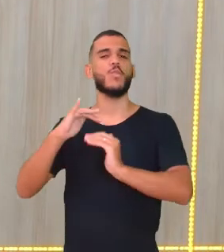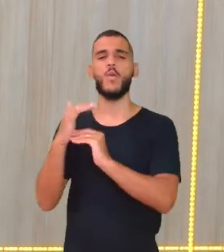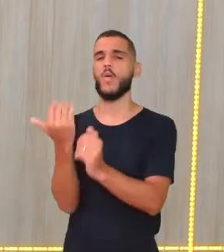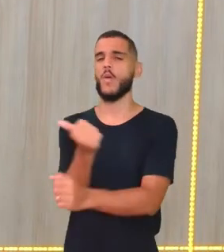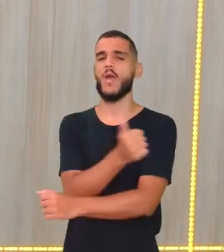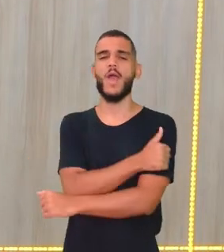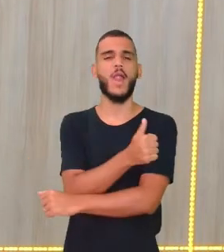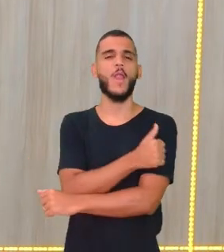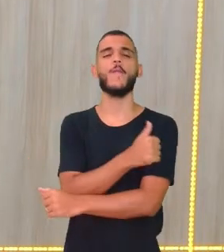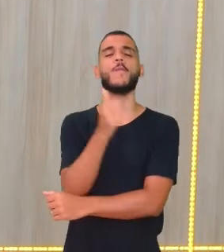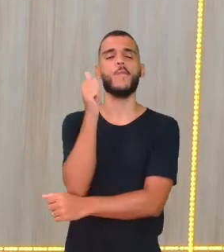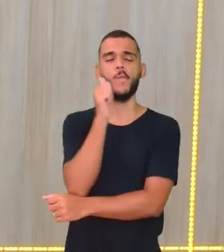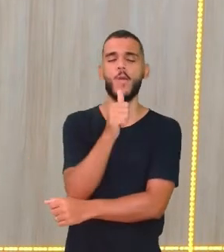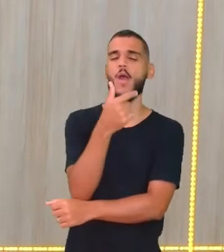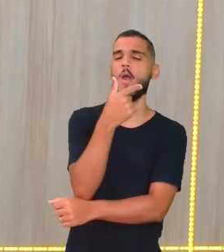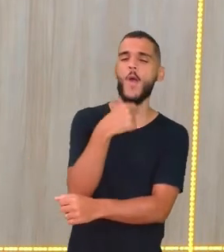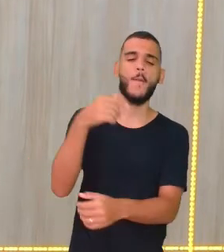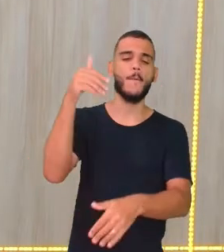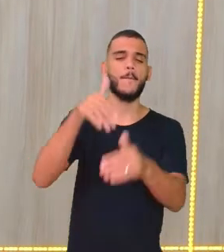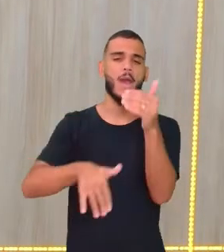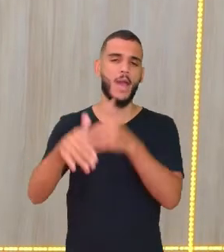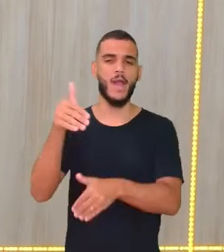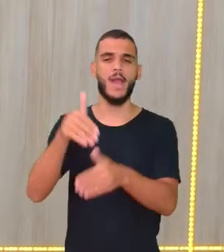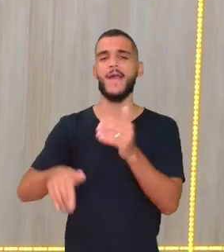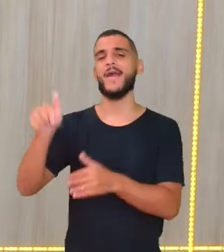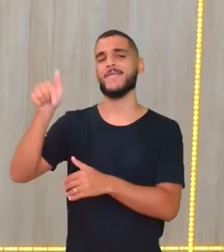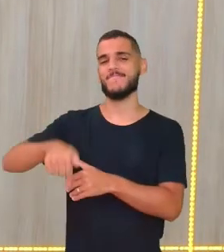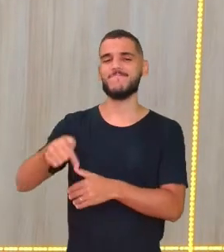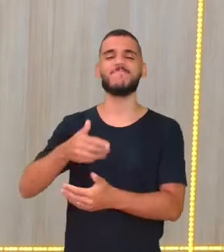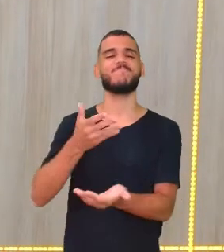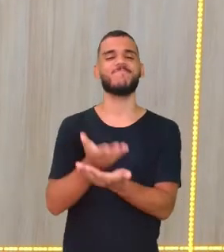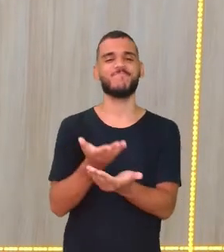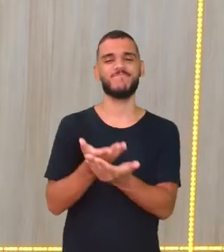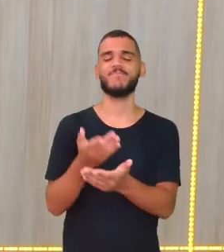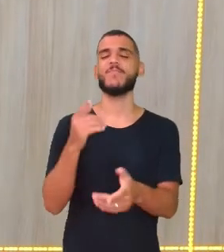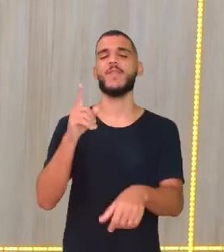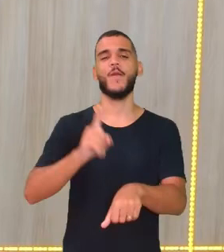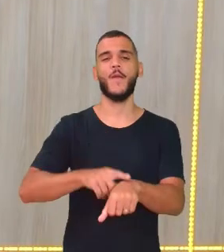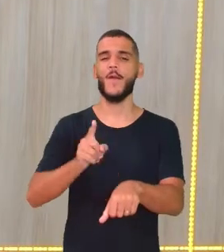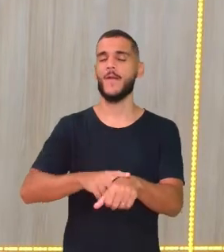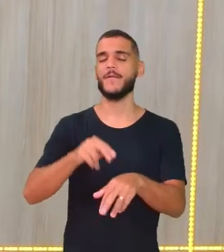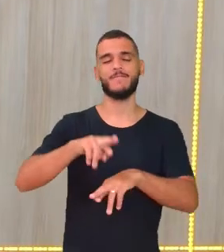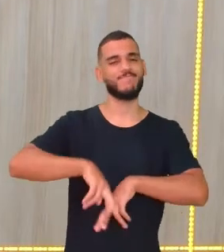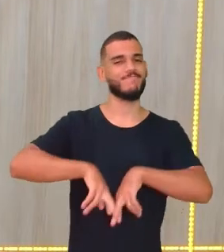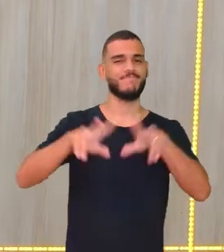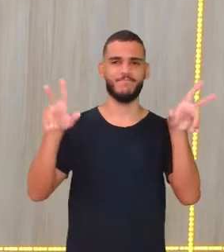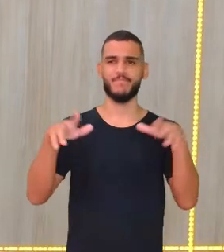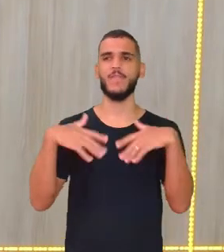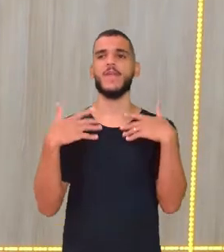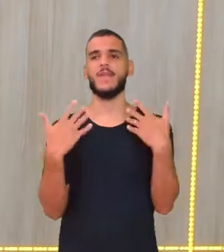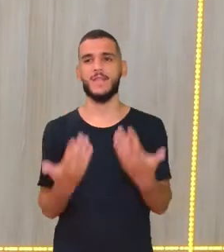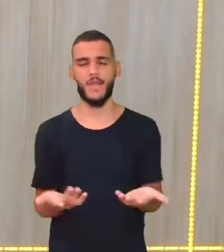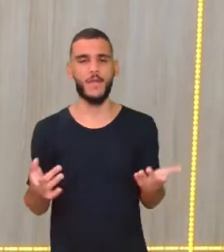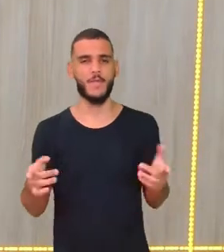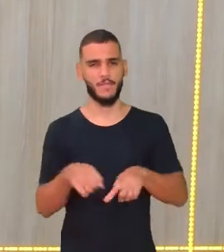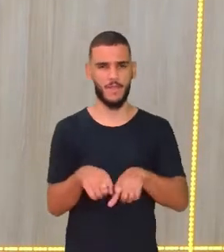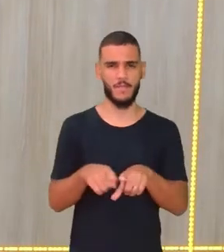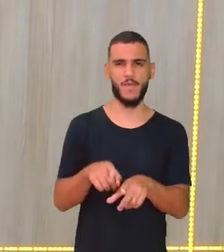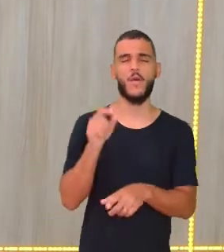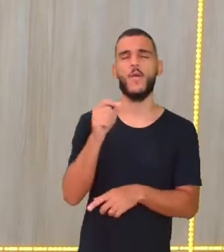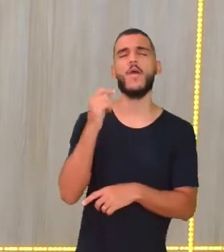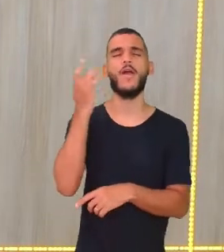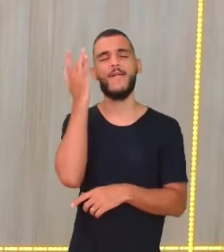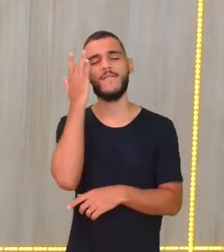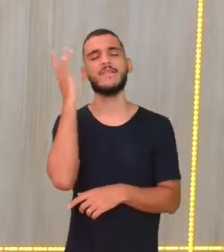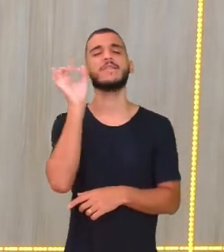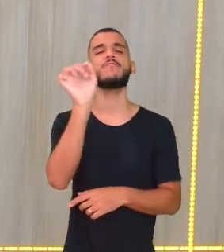e alunas que acessam, não é, as nossas aulas em horários diferentes. E para isso, o que